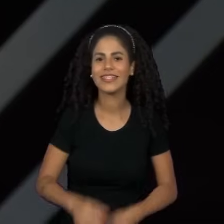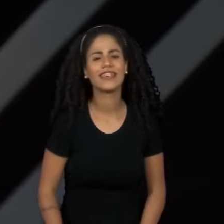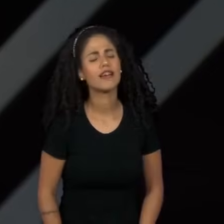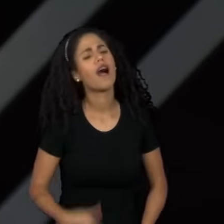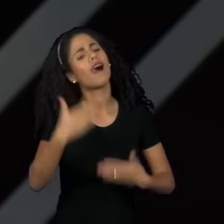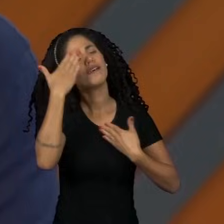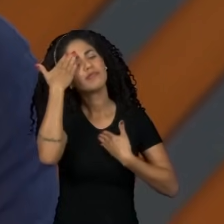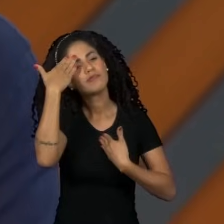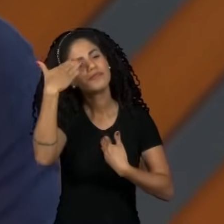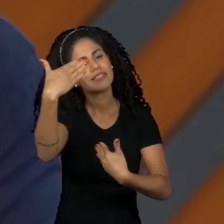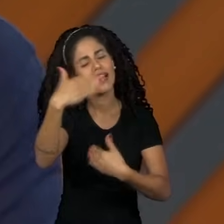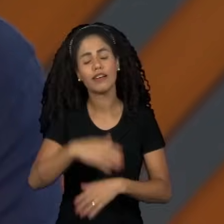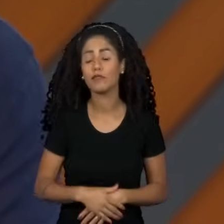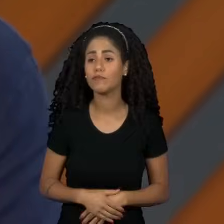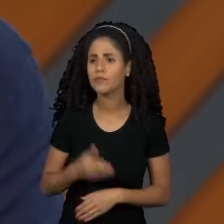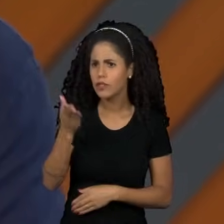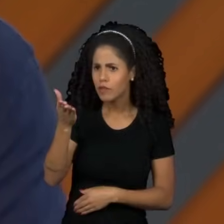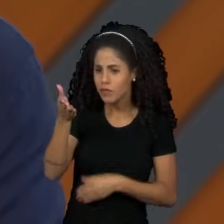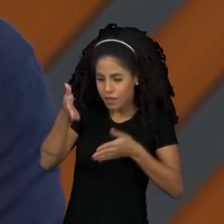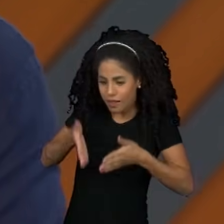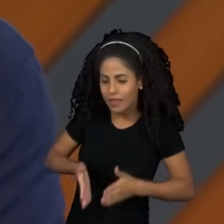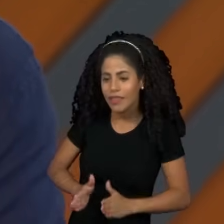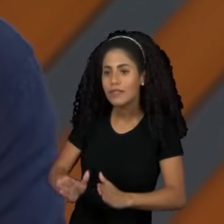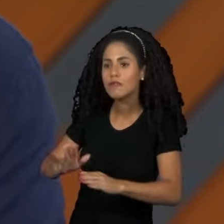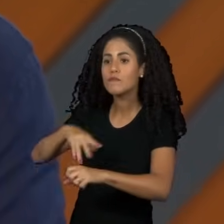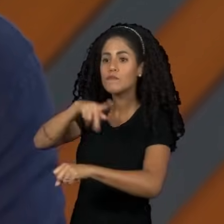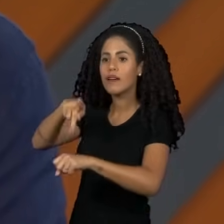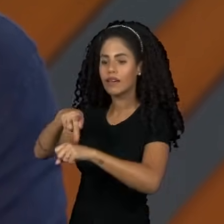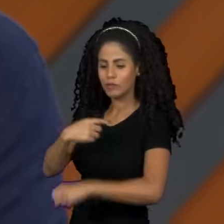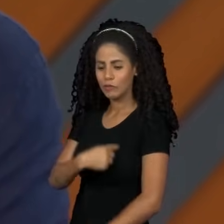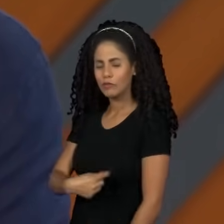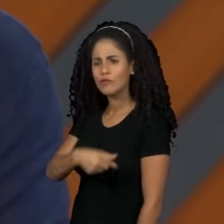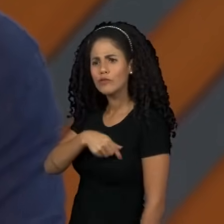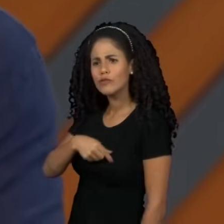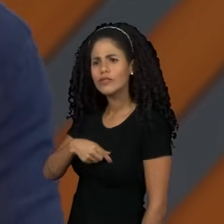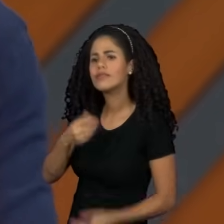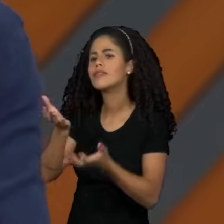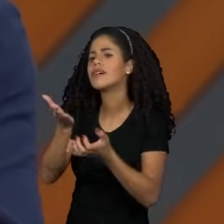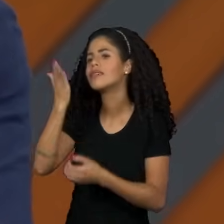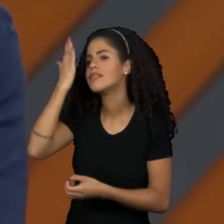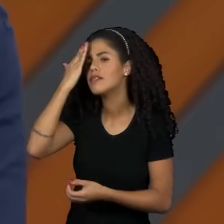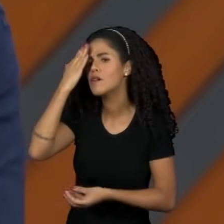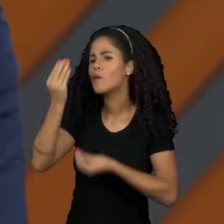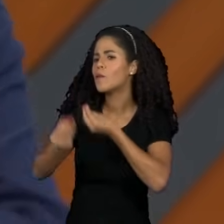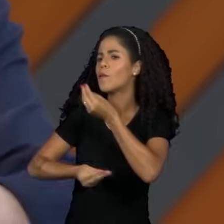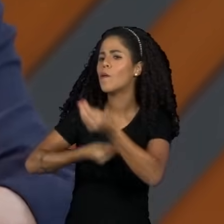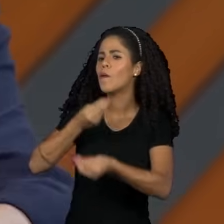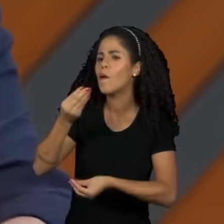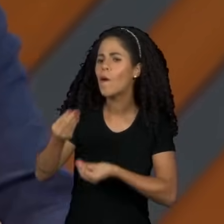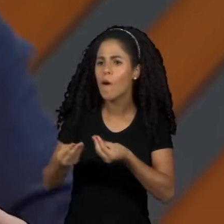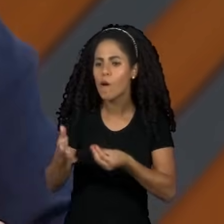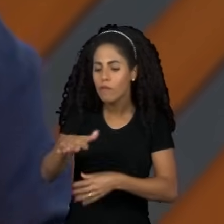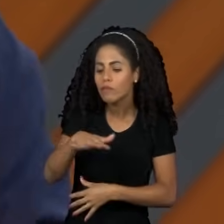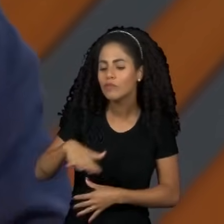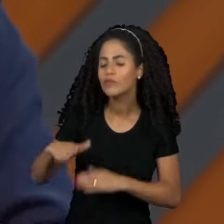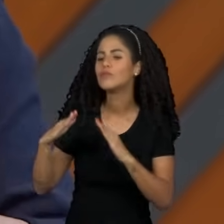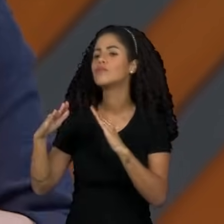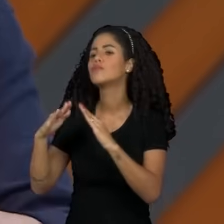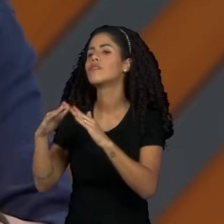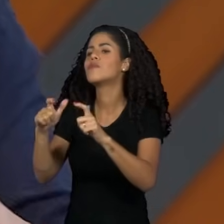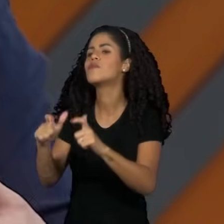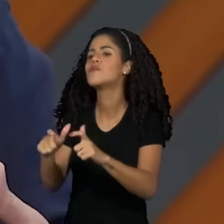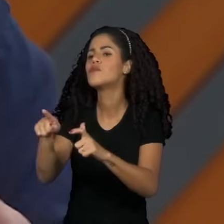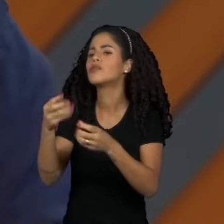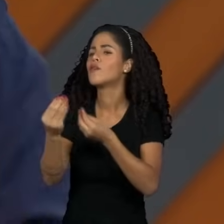Muito obrigado. Você nasceu na Suíça. Eu gostaria de saber como era a região, como